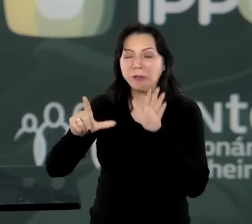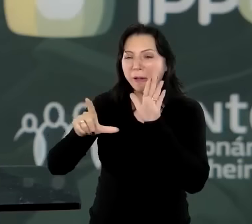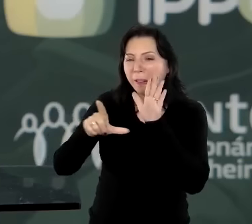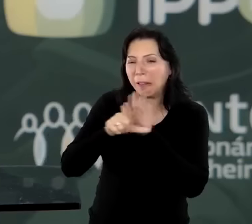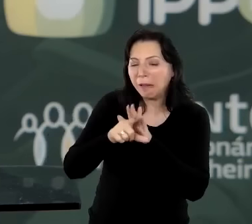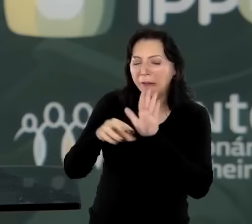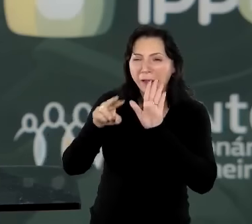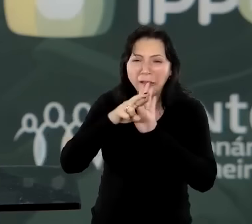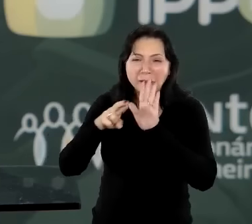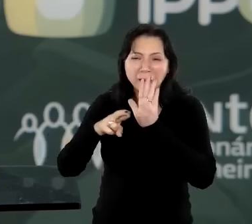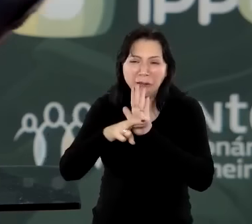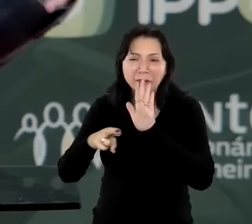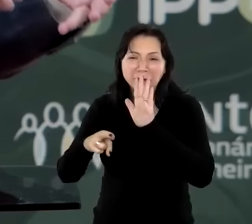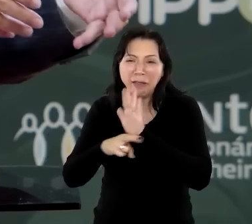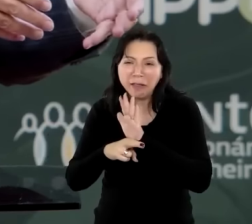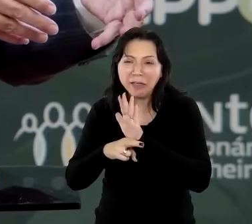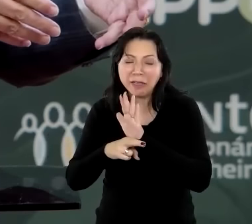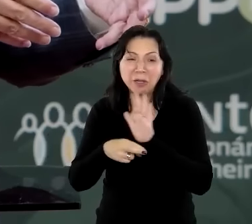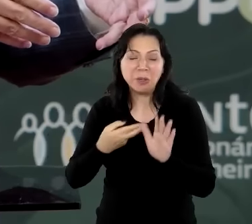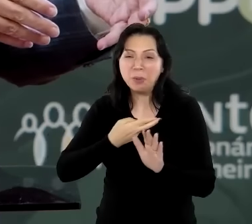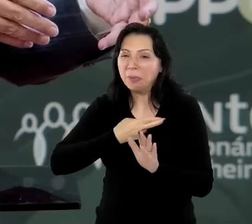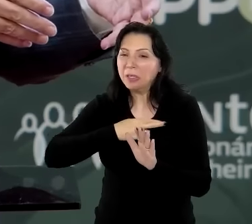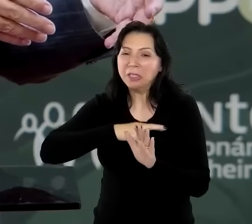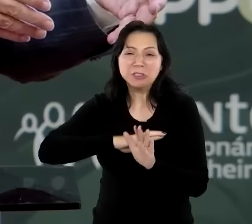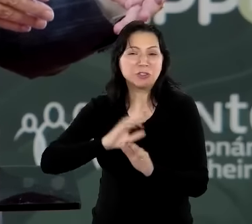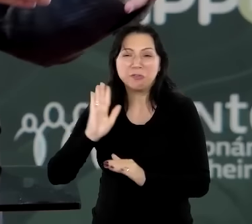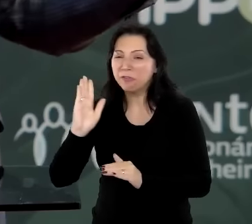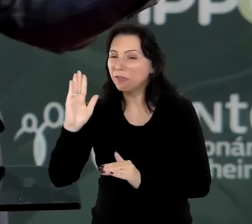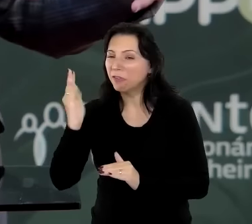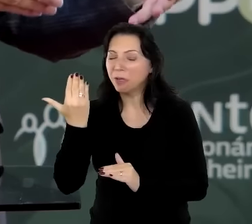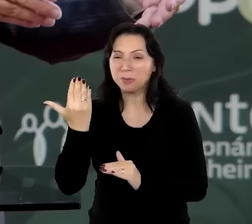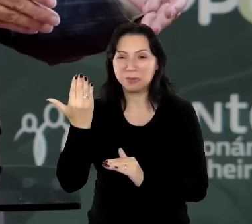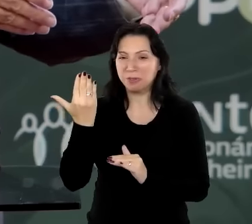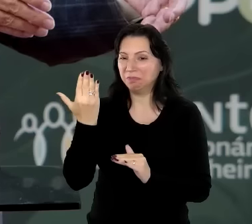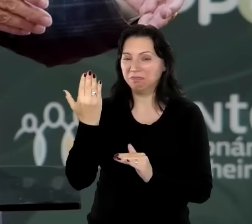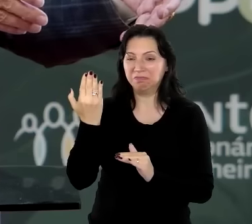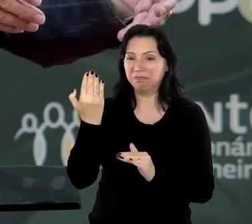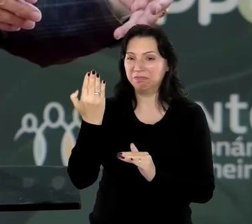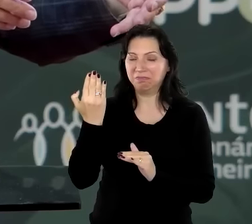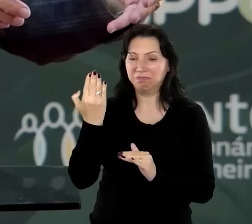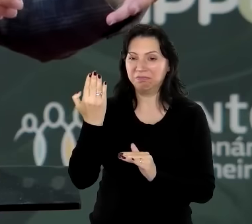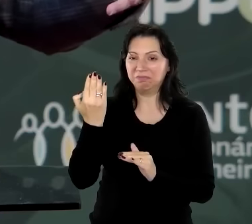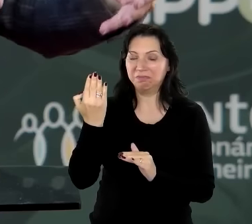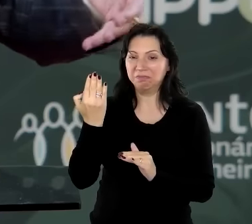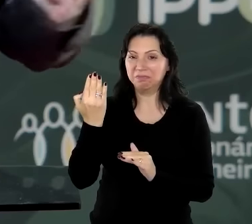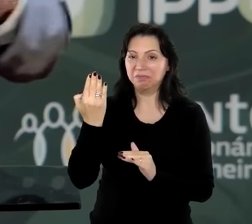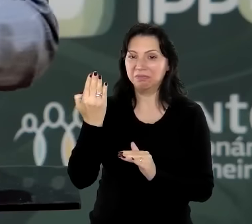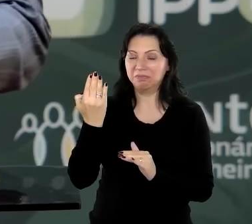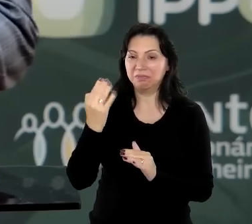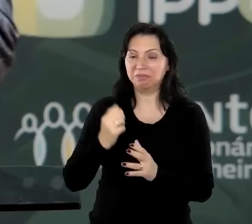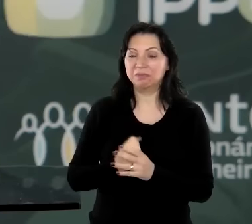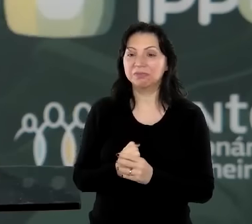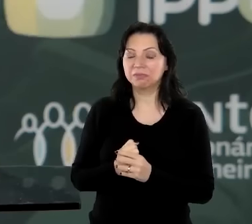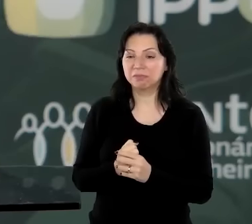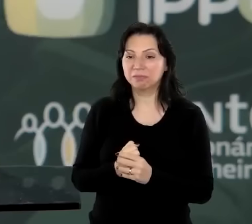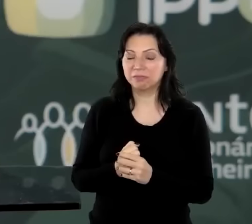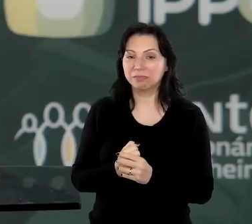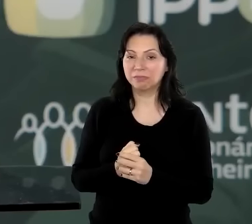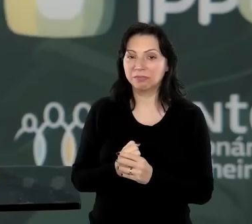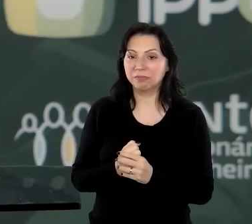voltar para o religiosismo, entre muros, entre quatro